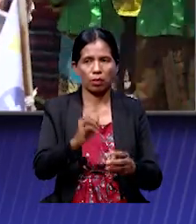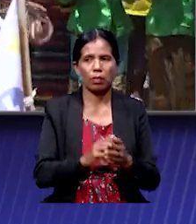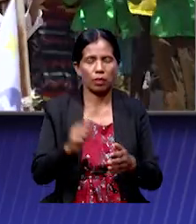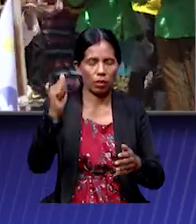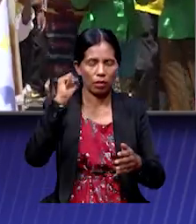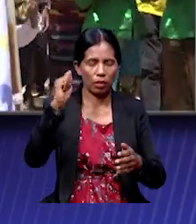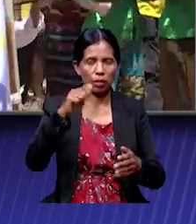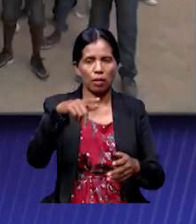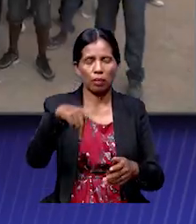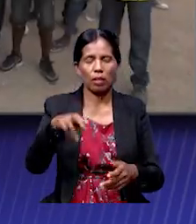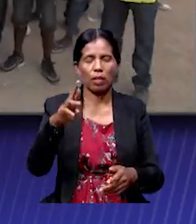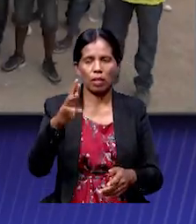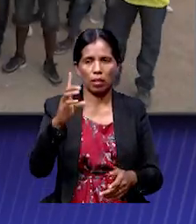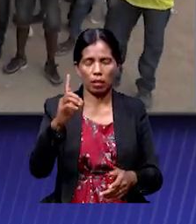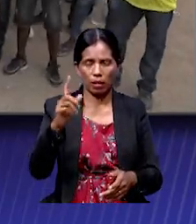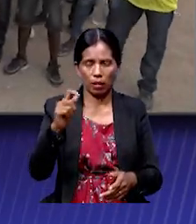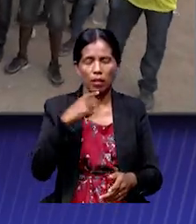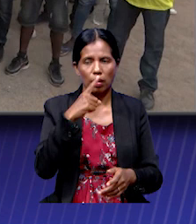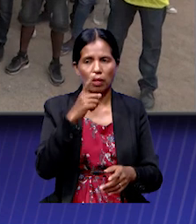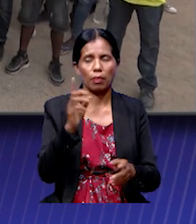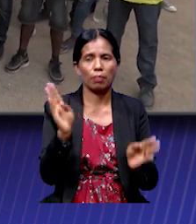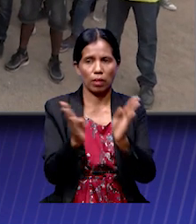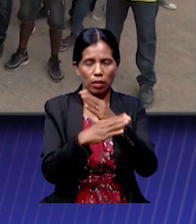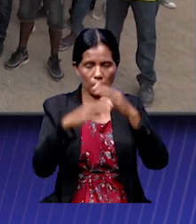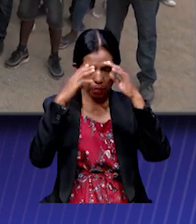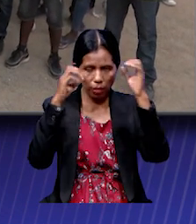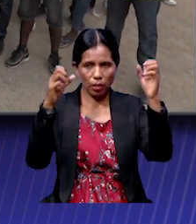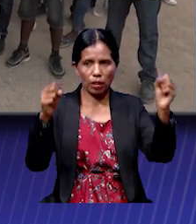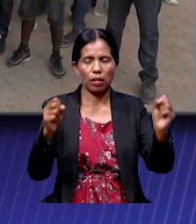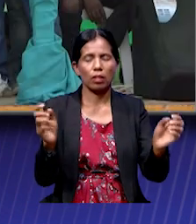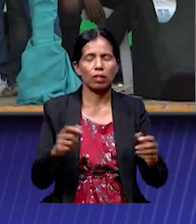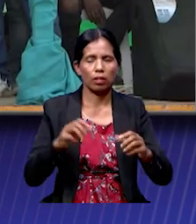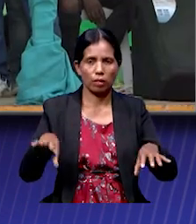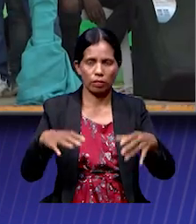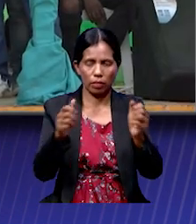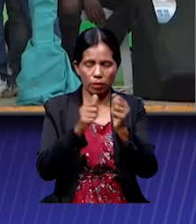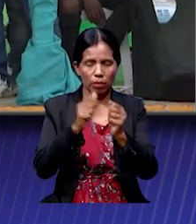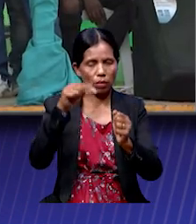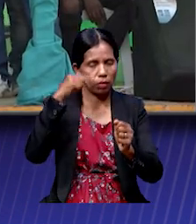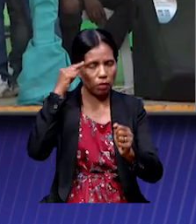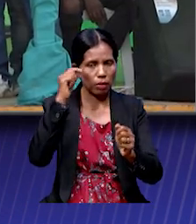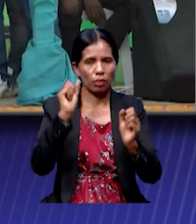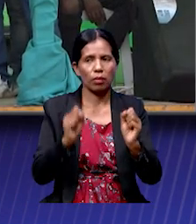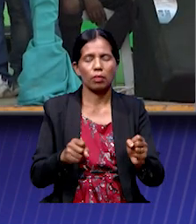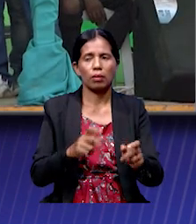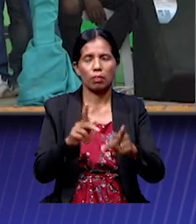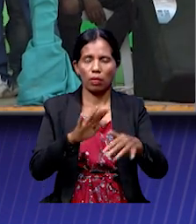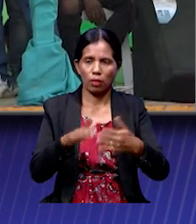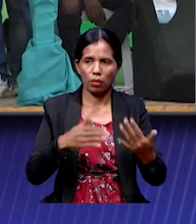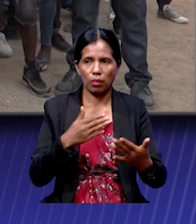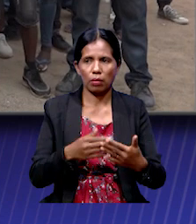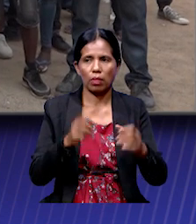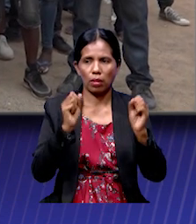husi PDRTN hateteng banghira eleito ba presidente republika se coordena ho governo no parte relevante hotu